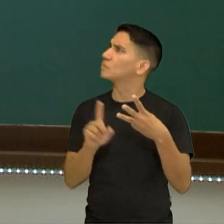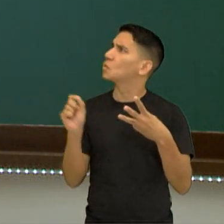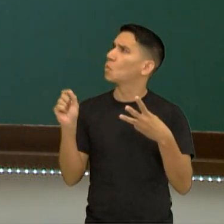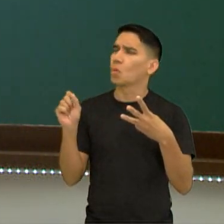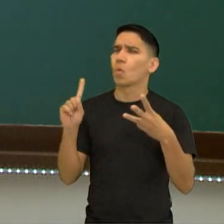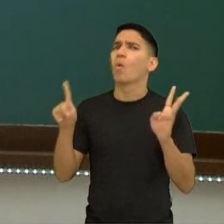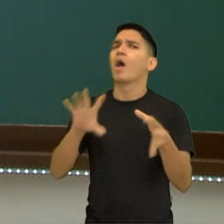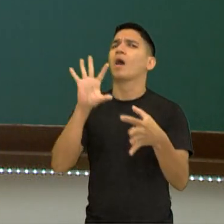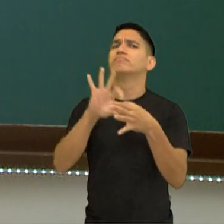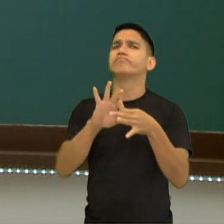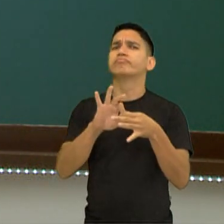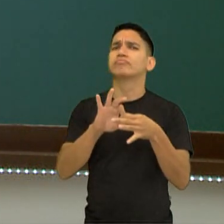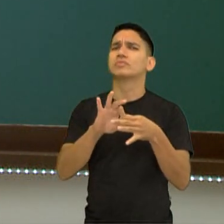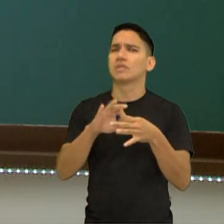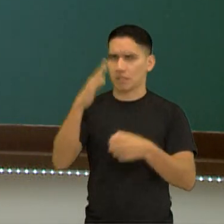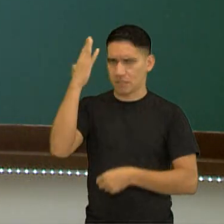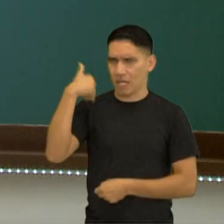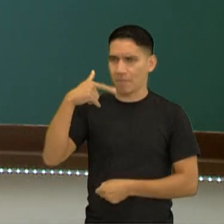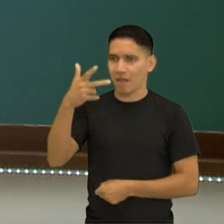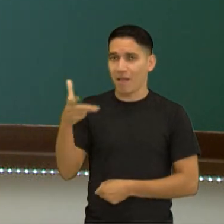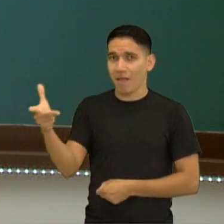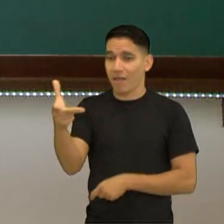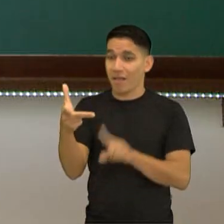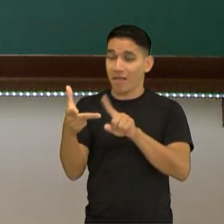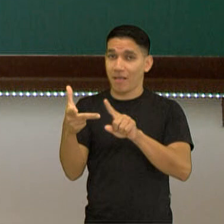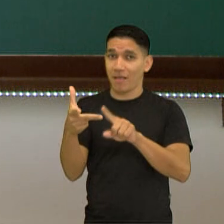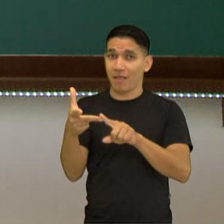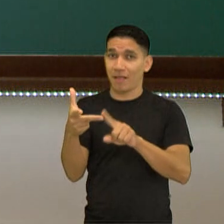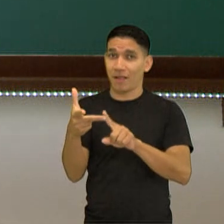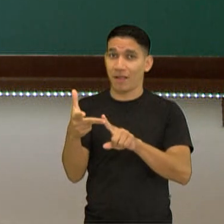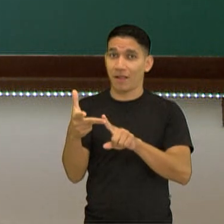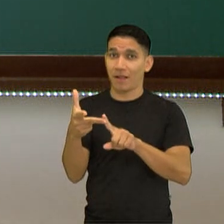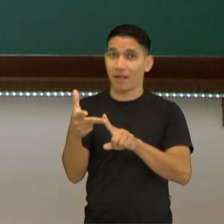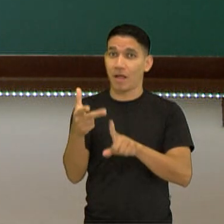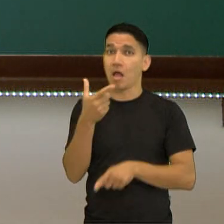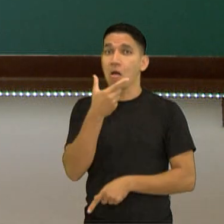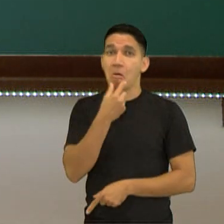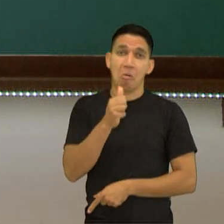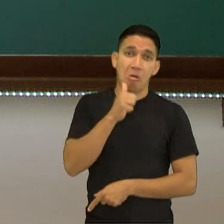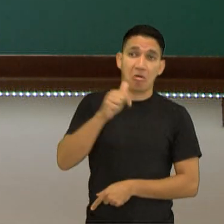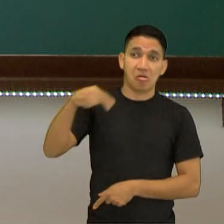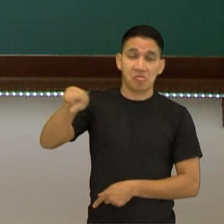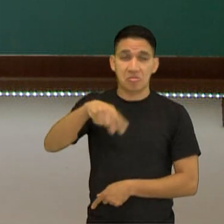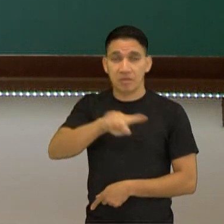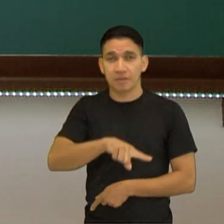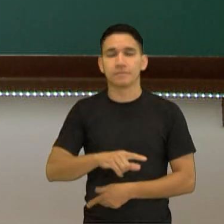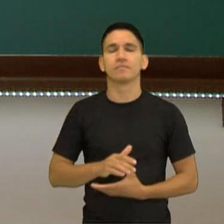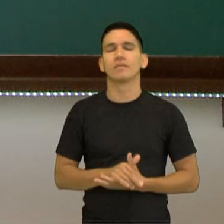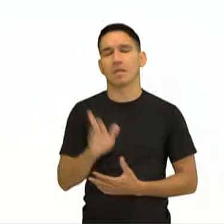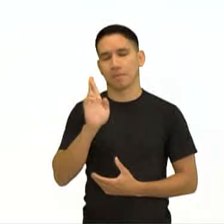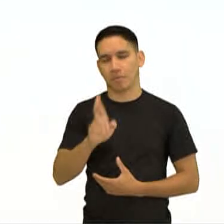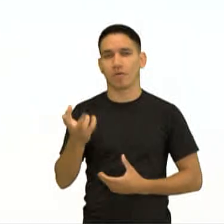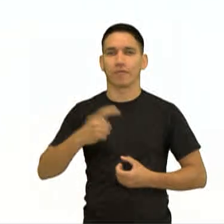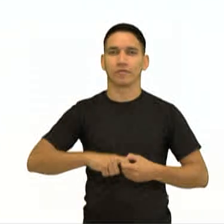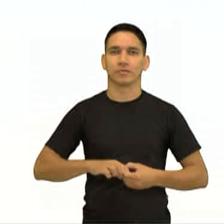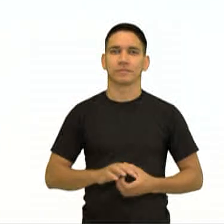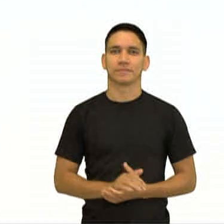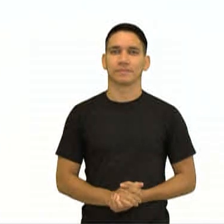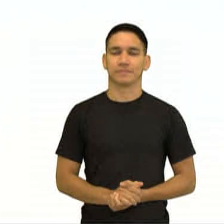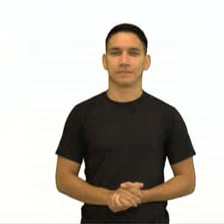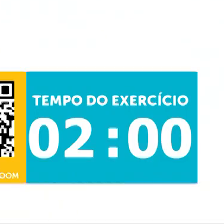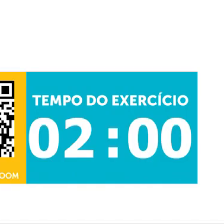que esse pronome significa eles ou elas. Está se referindo a alguma coisa, alguém no plural ali. Respondem aí que eu já volto para corrigir.